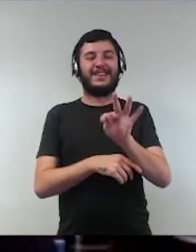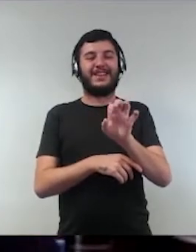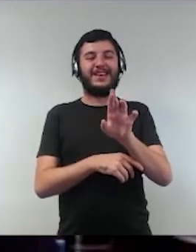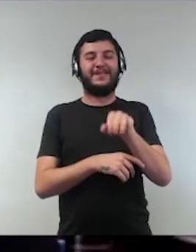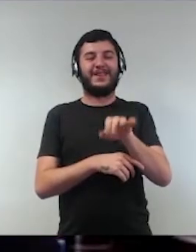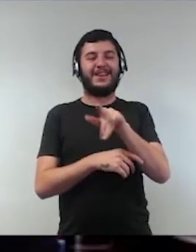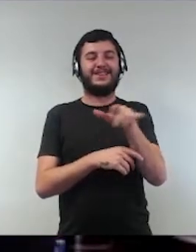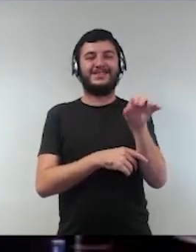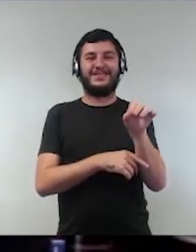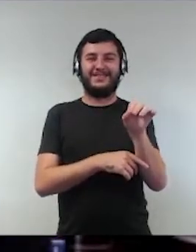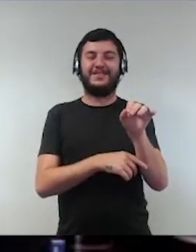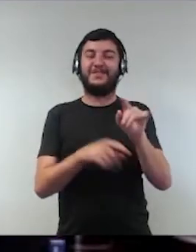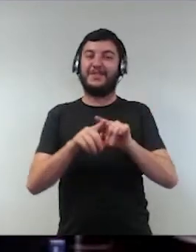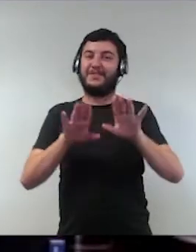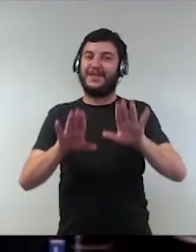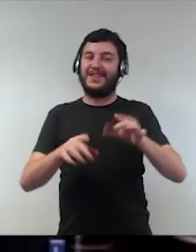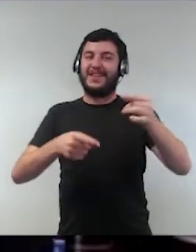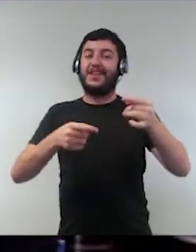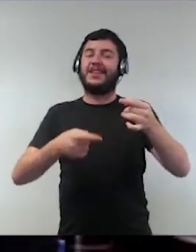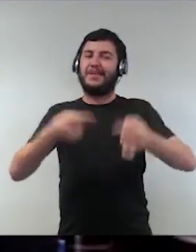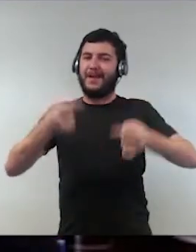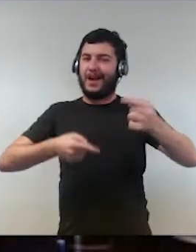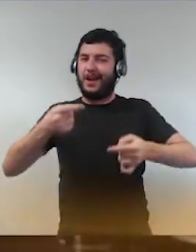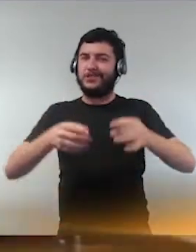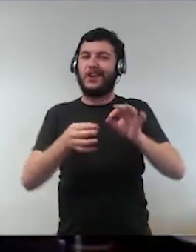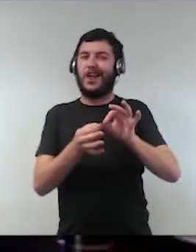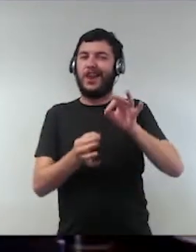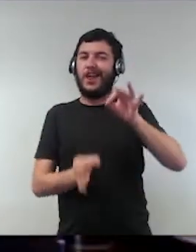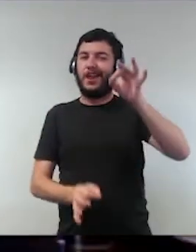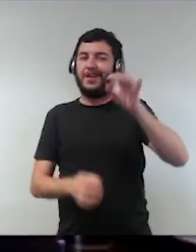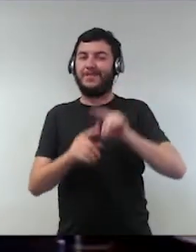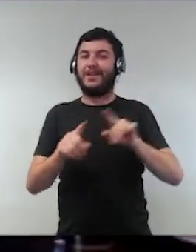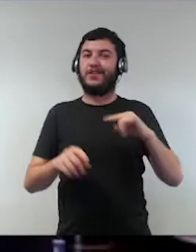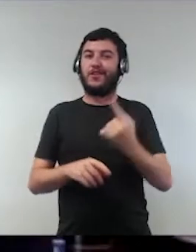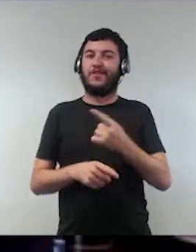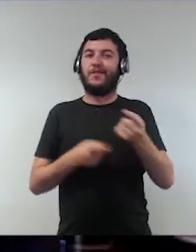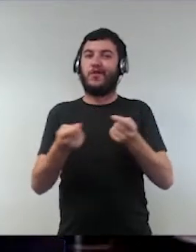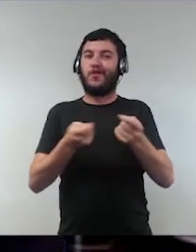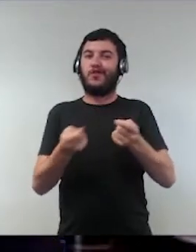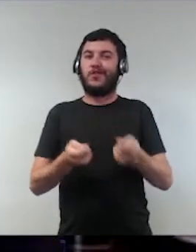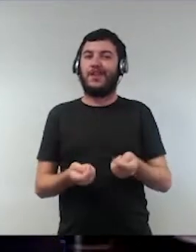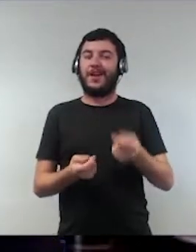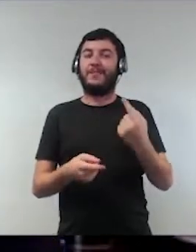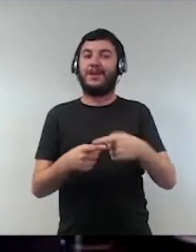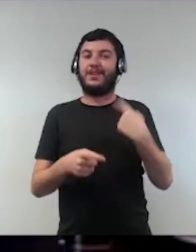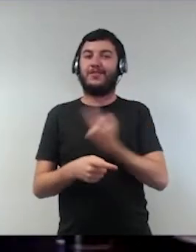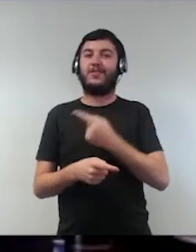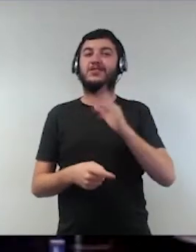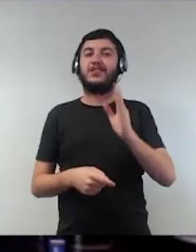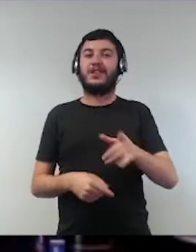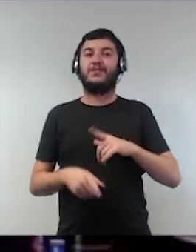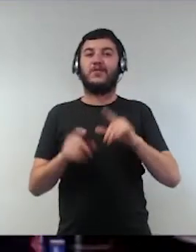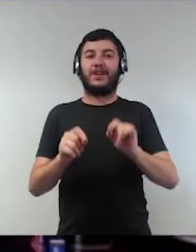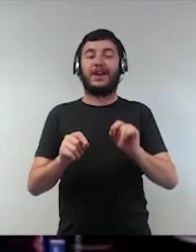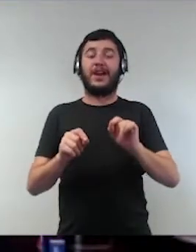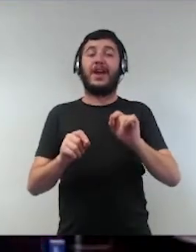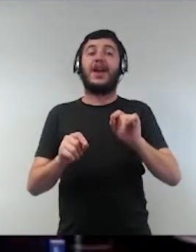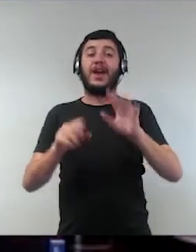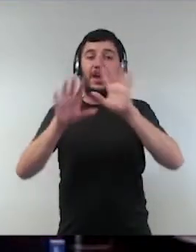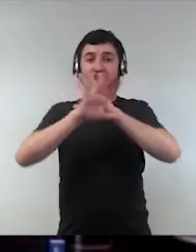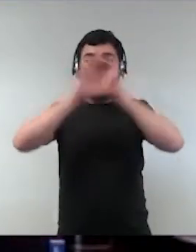tema é abrangente. A nossa pretensão é delimitar um pouco a partir da recente decisão do Supremo Tribunal Federal na